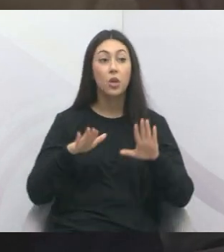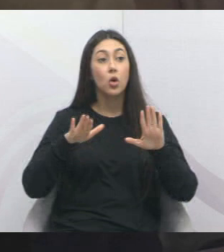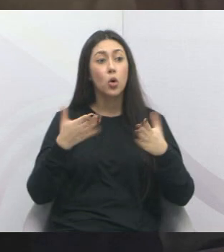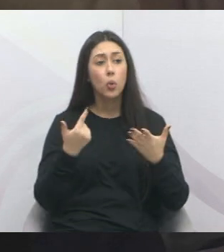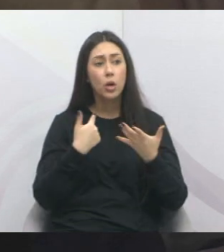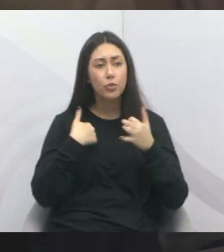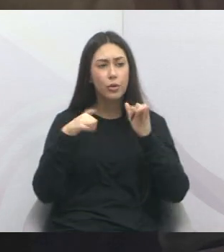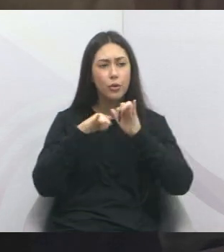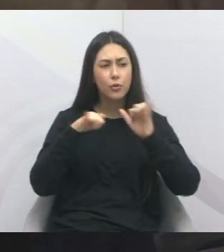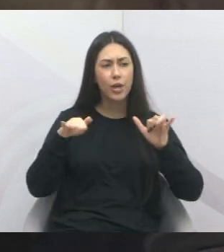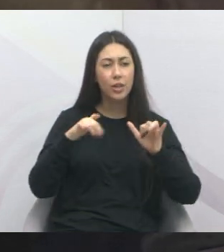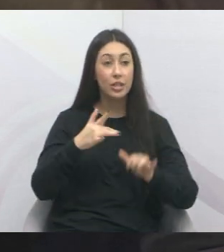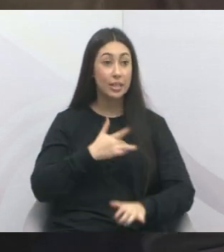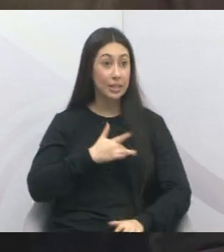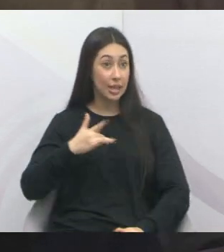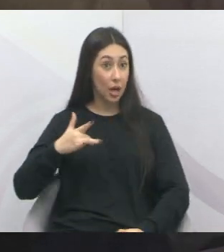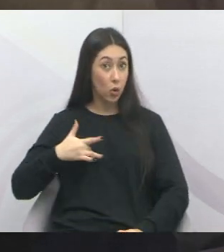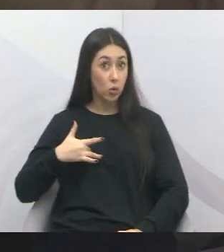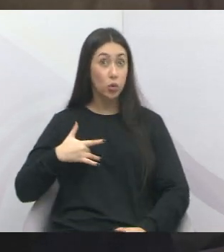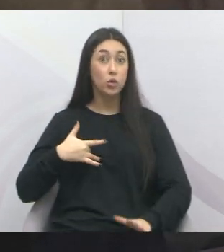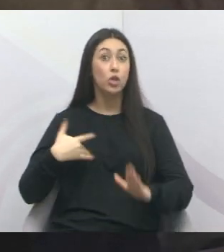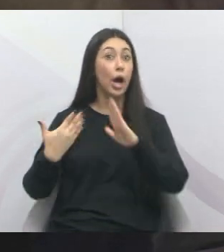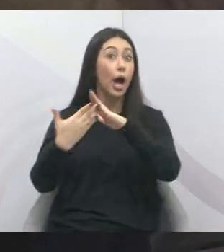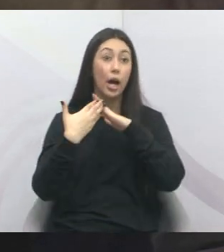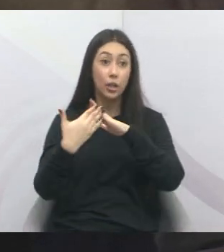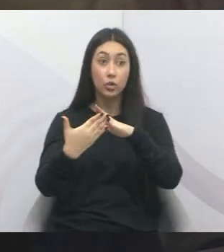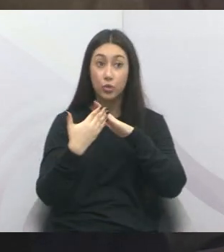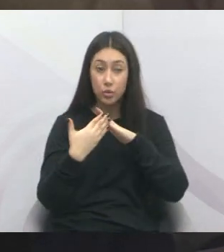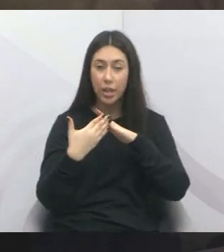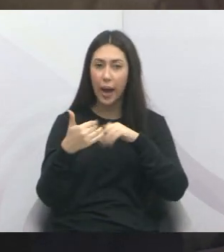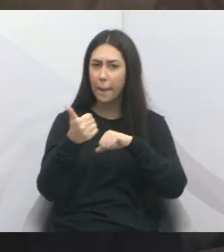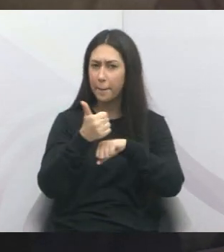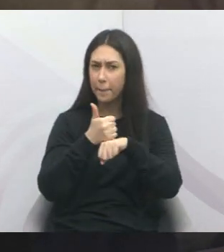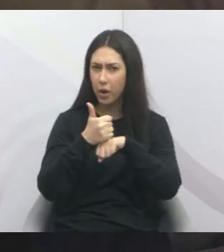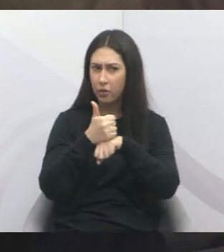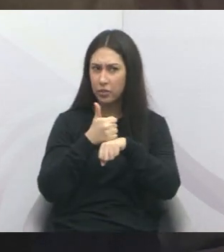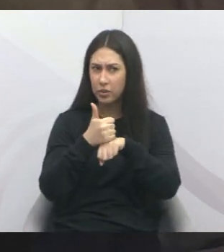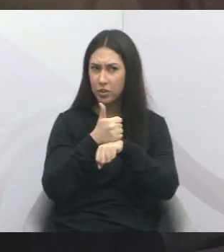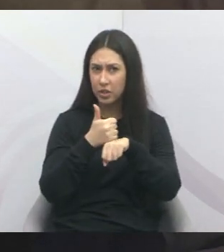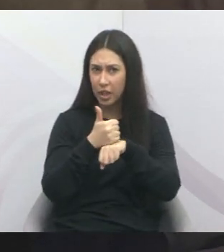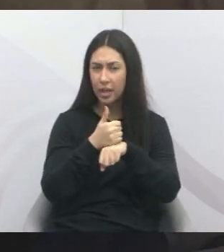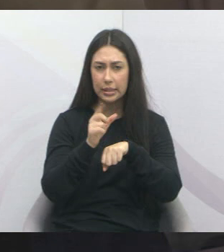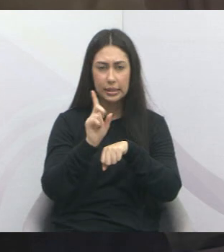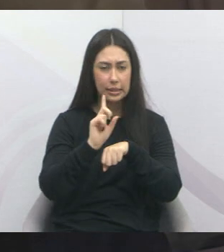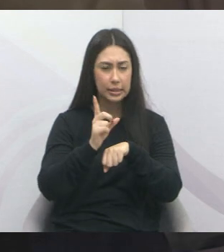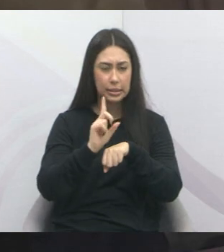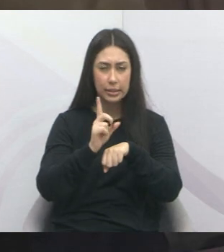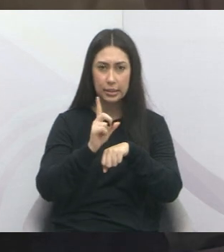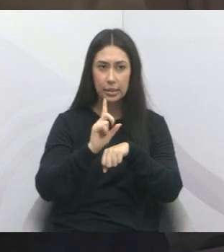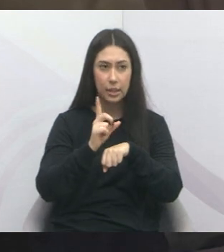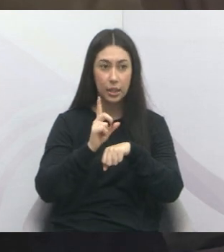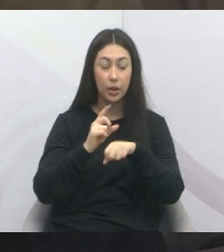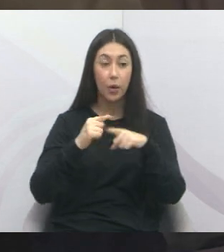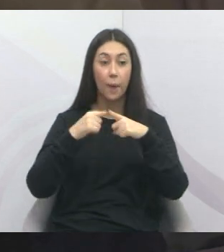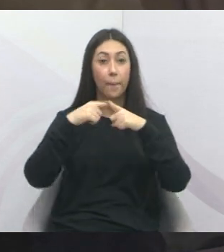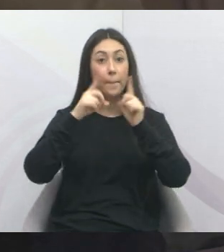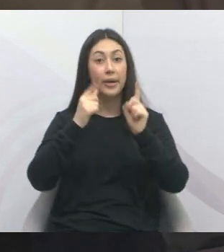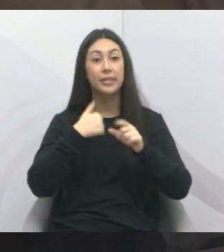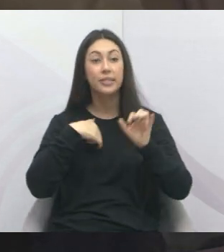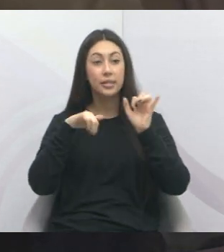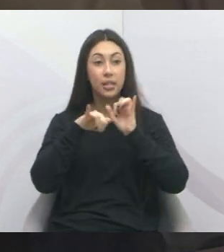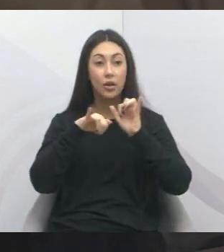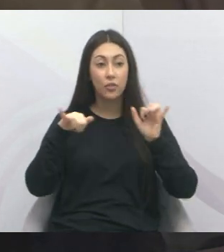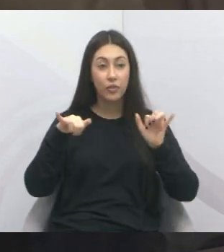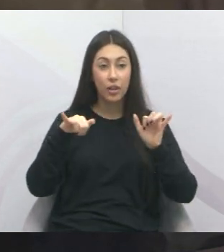falar saúde, SOS Socorro, não é os profissionais da saúde nem quem atende, né? Mas eu digo para você